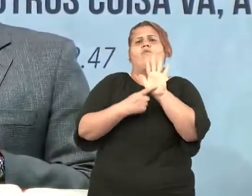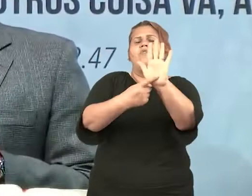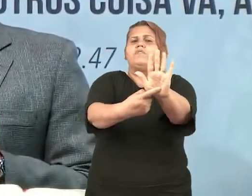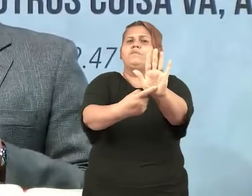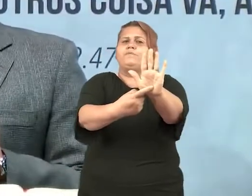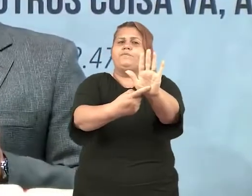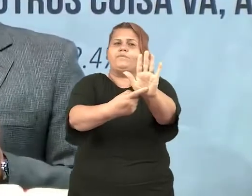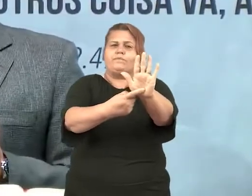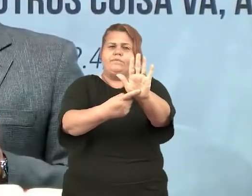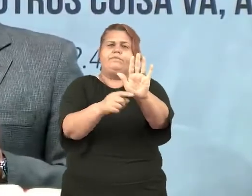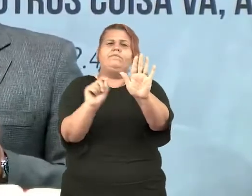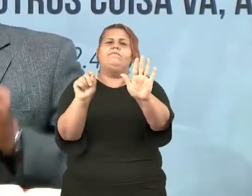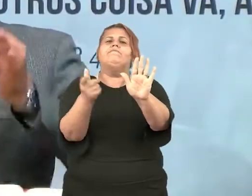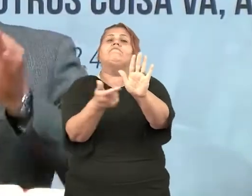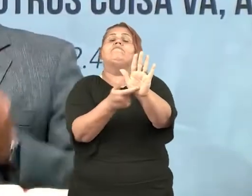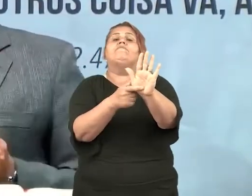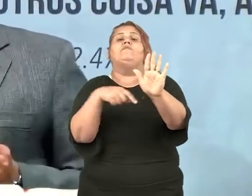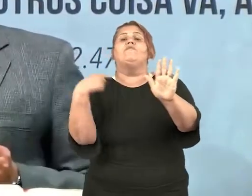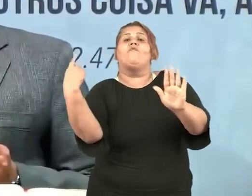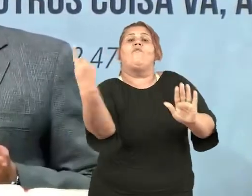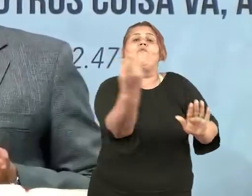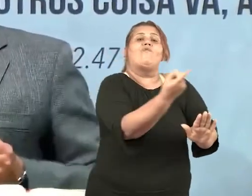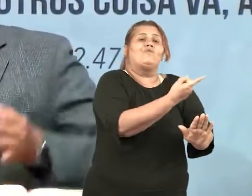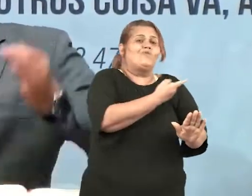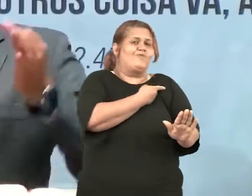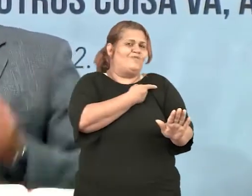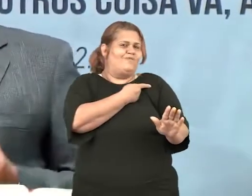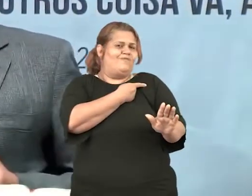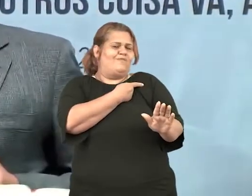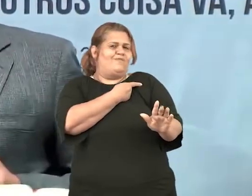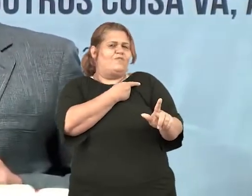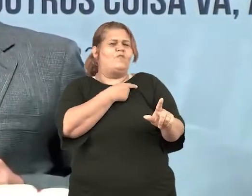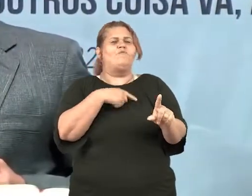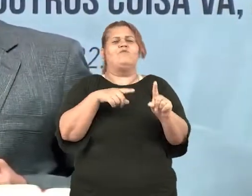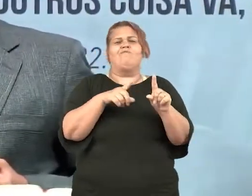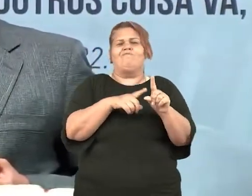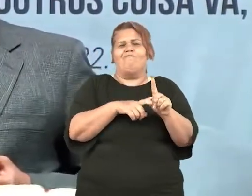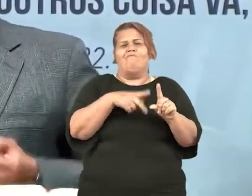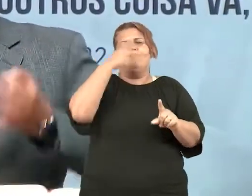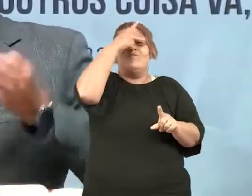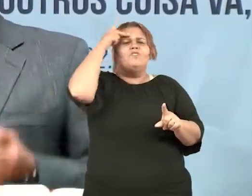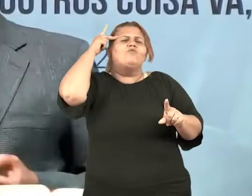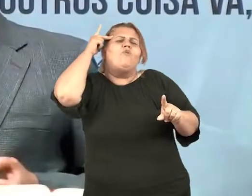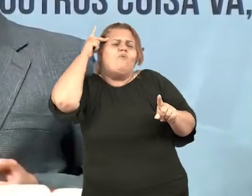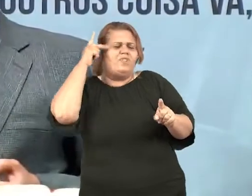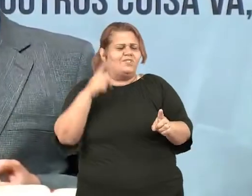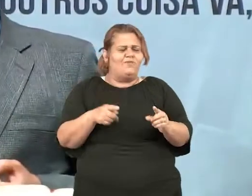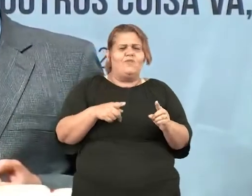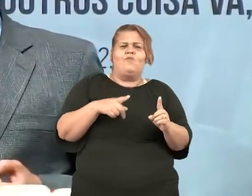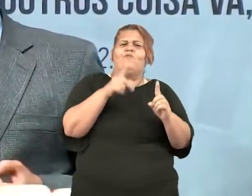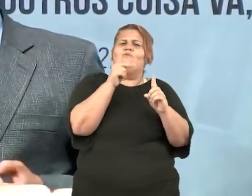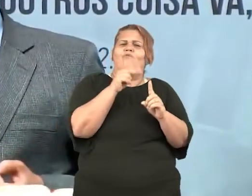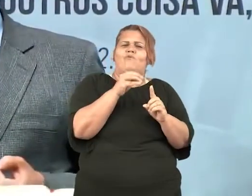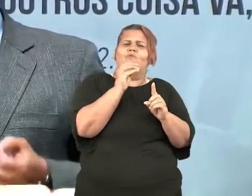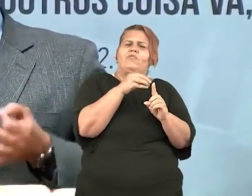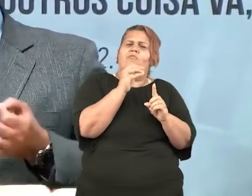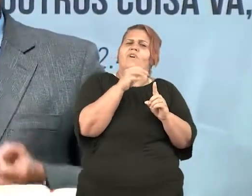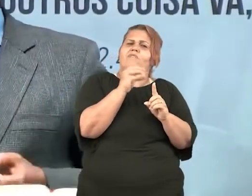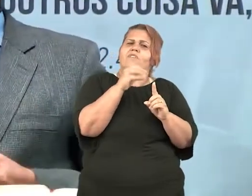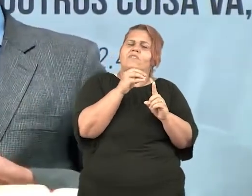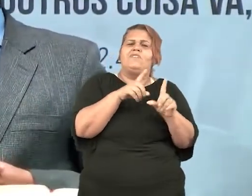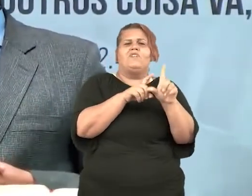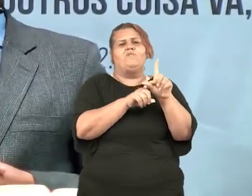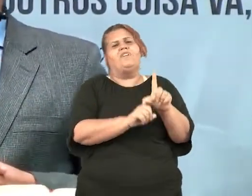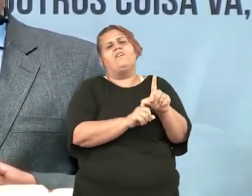retrata que nós todos somos absolutamente vulneráveis